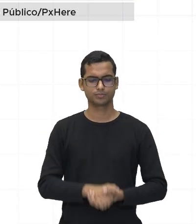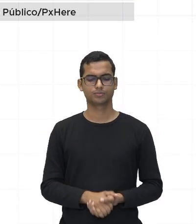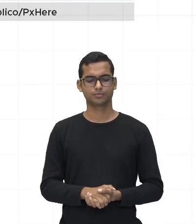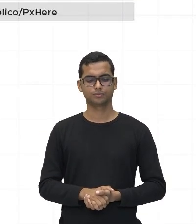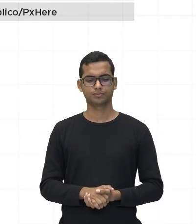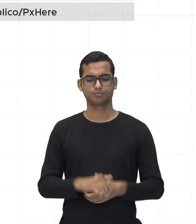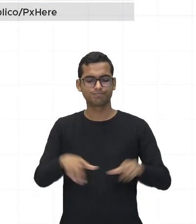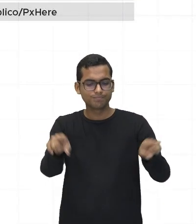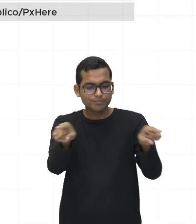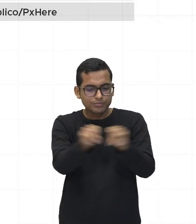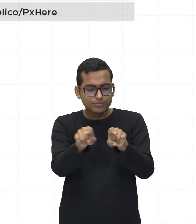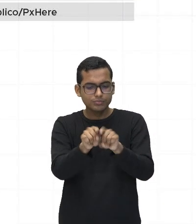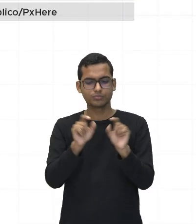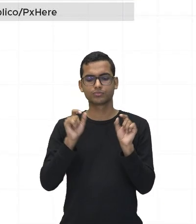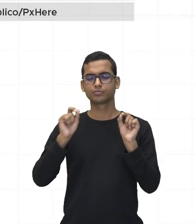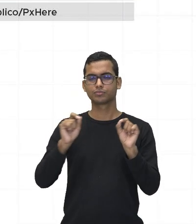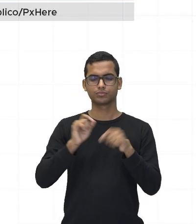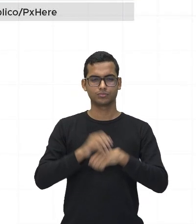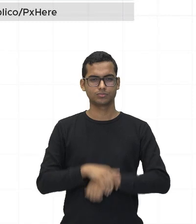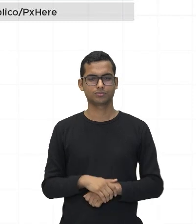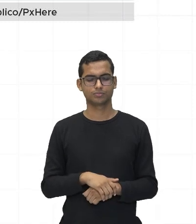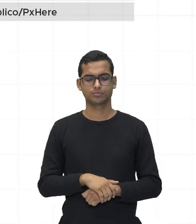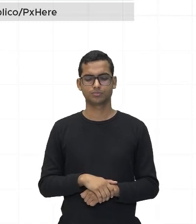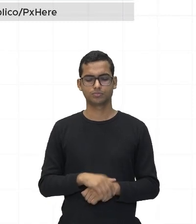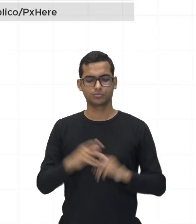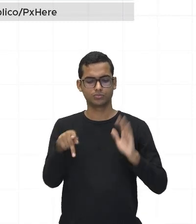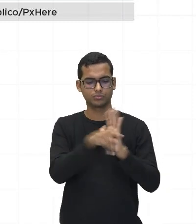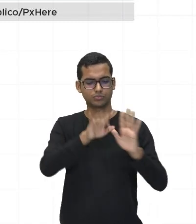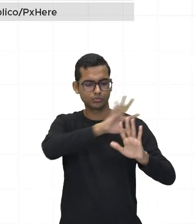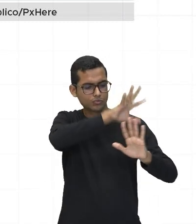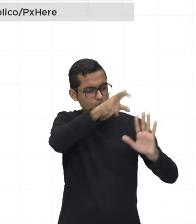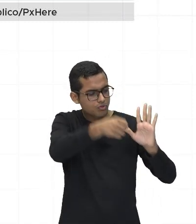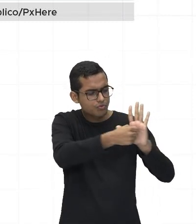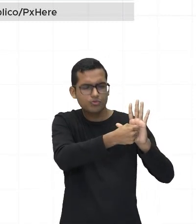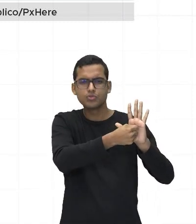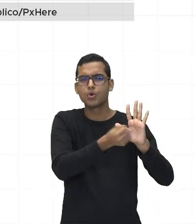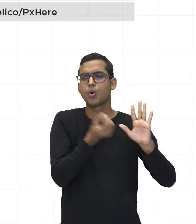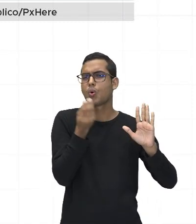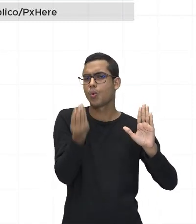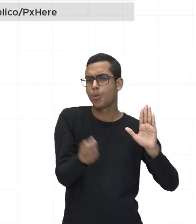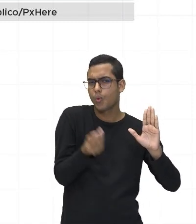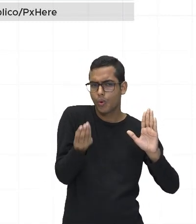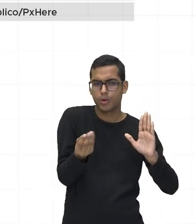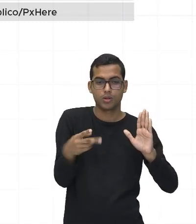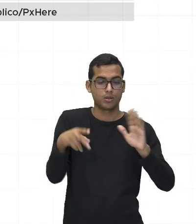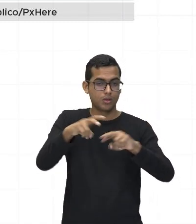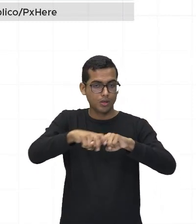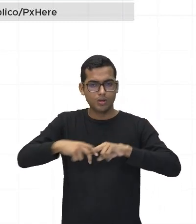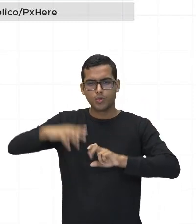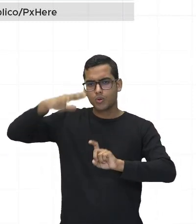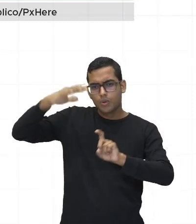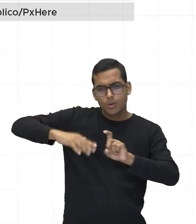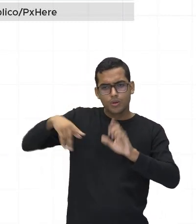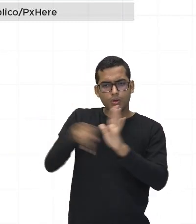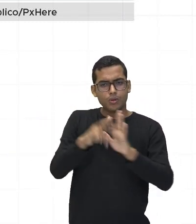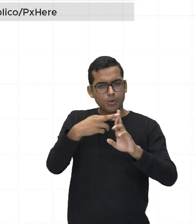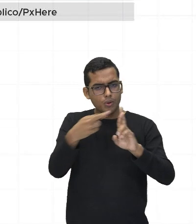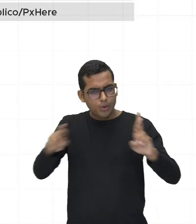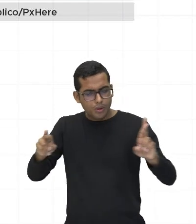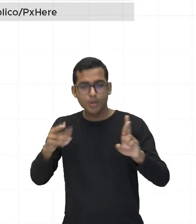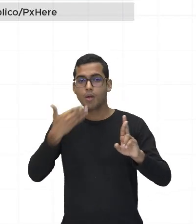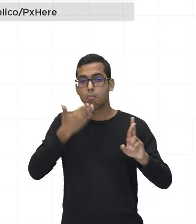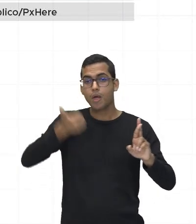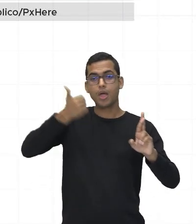Em muitos casos, os símbolos são feitos a partir dos mitos religiosos, para